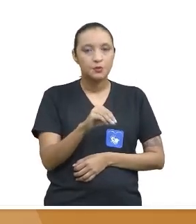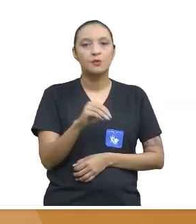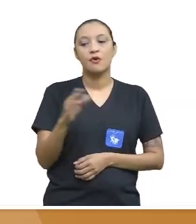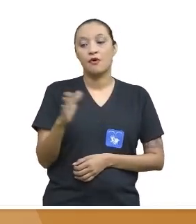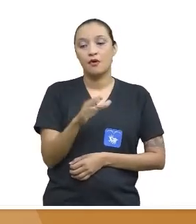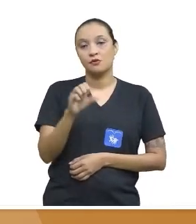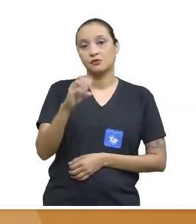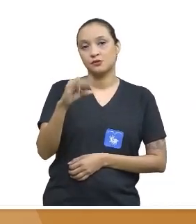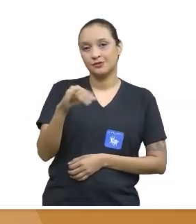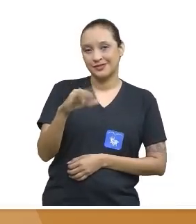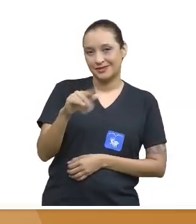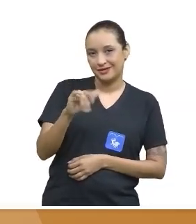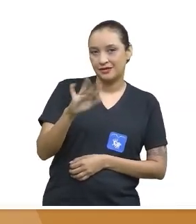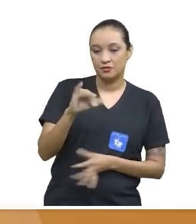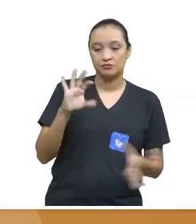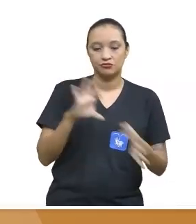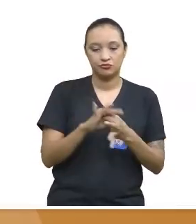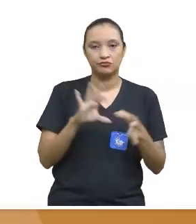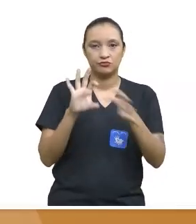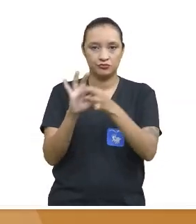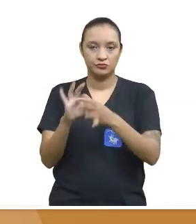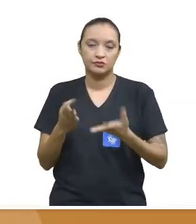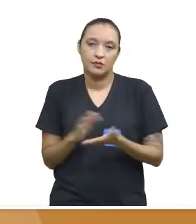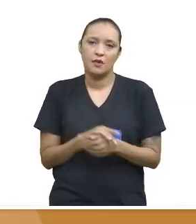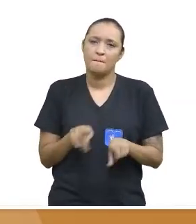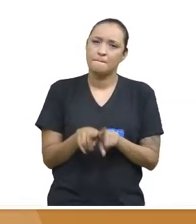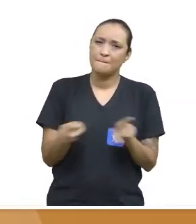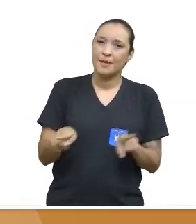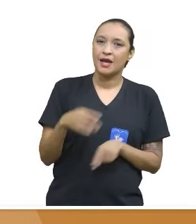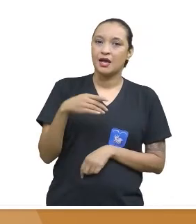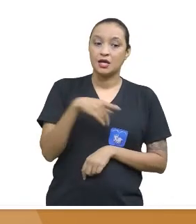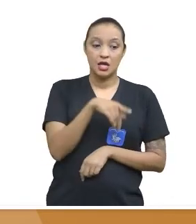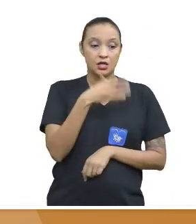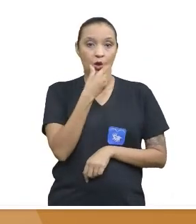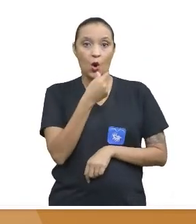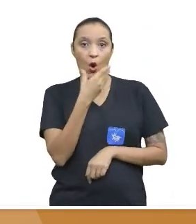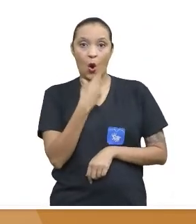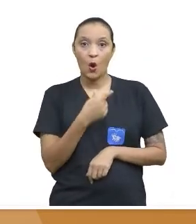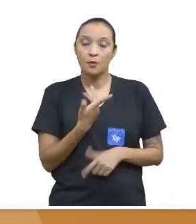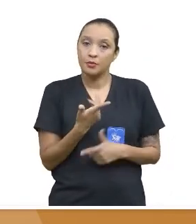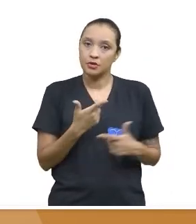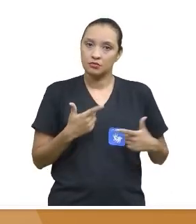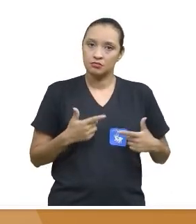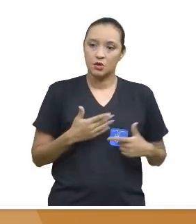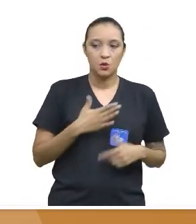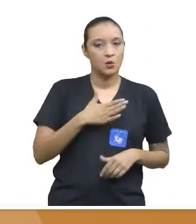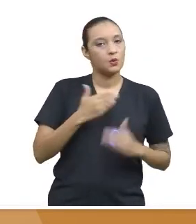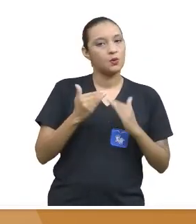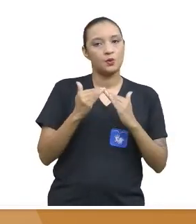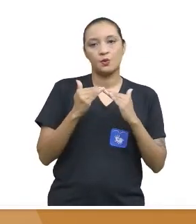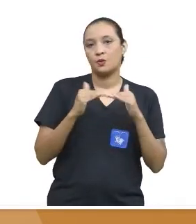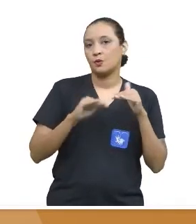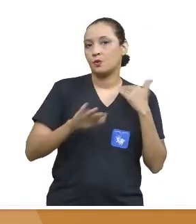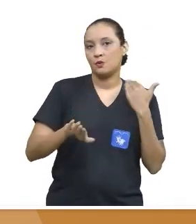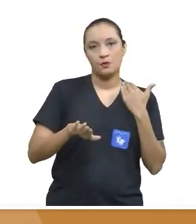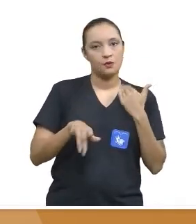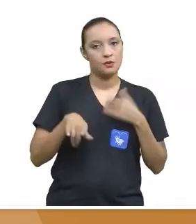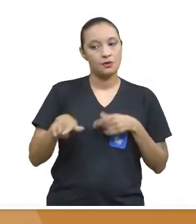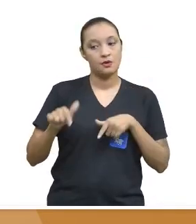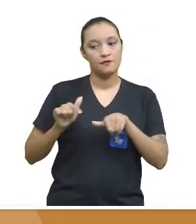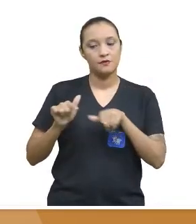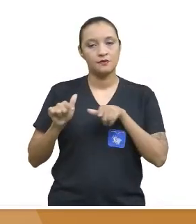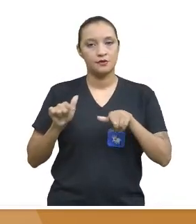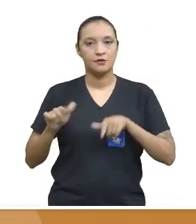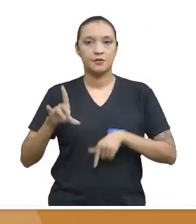Porém, gente, muitos desses guerrilheiros eram militares que não concordavam com as atitudes da